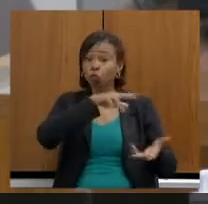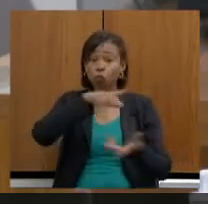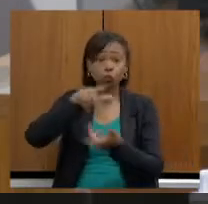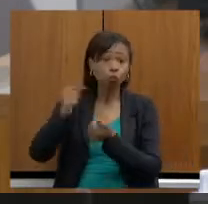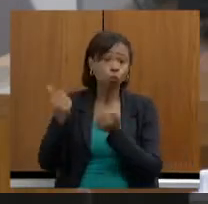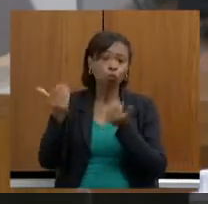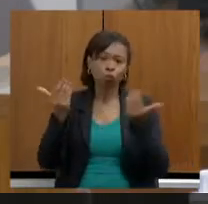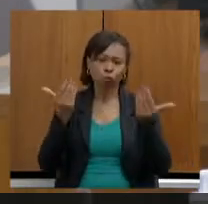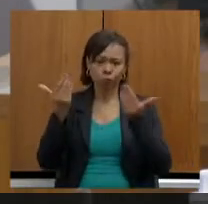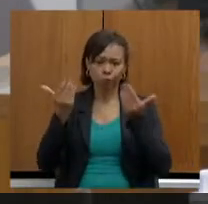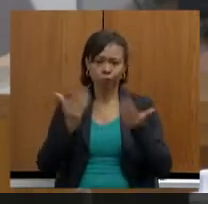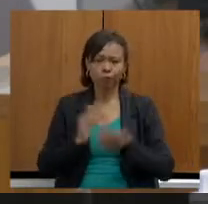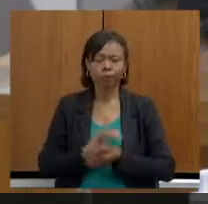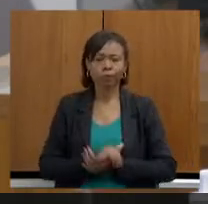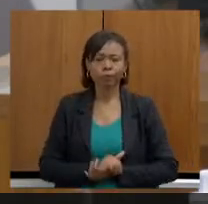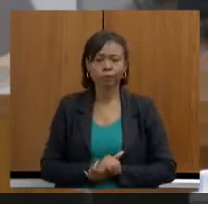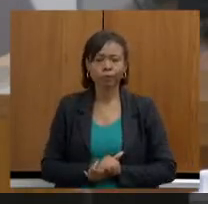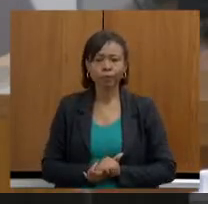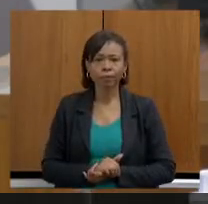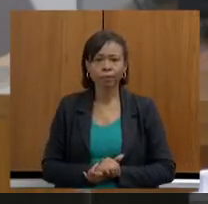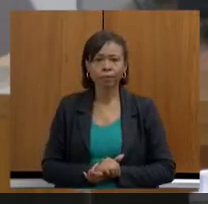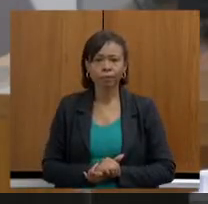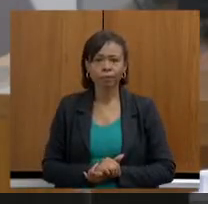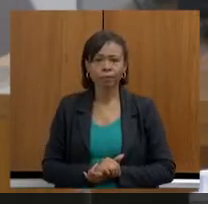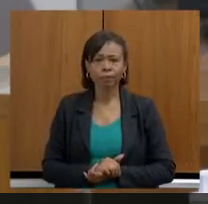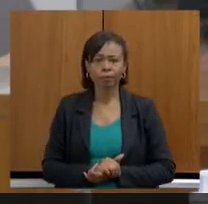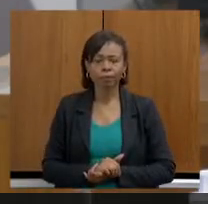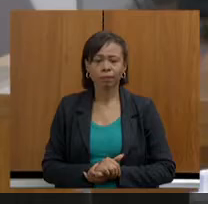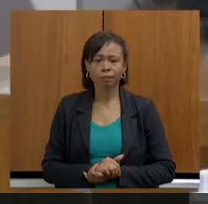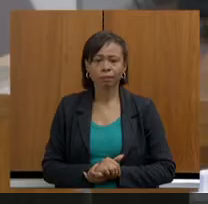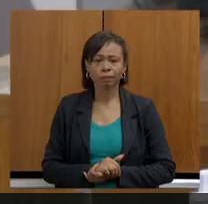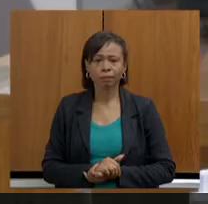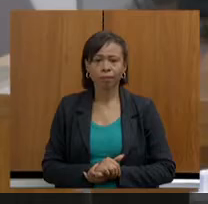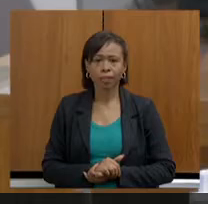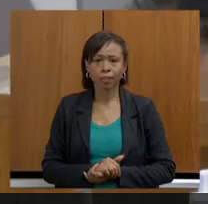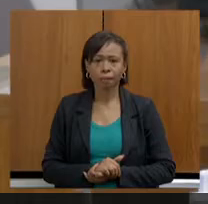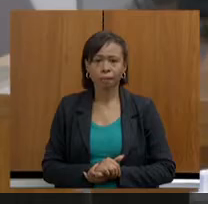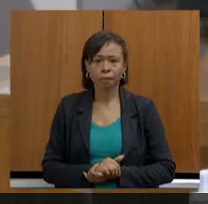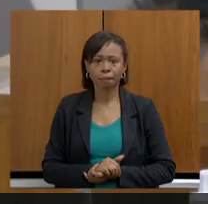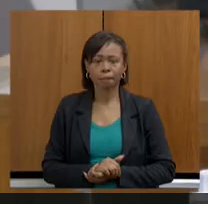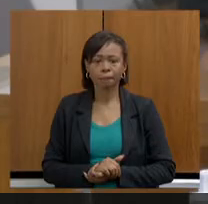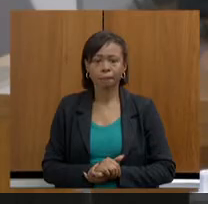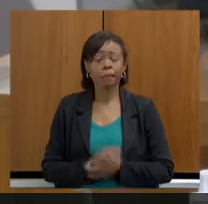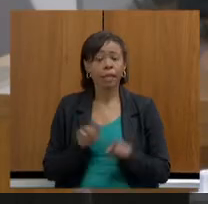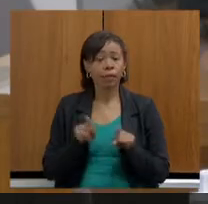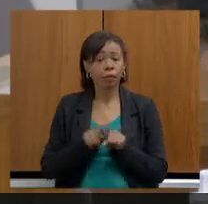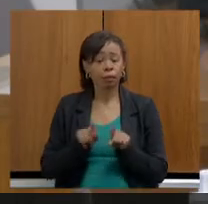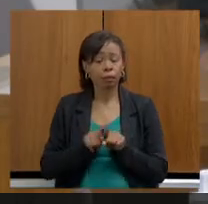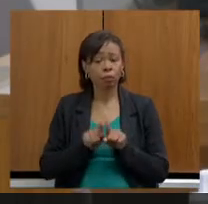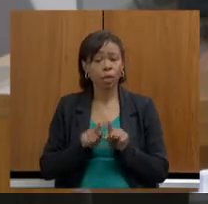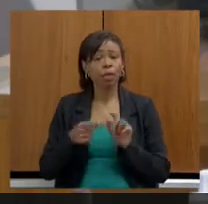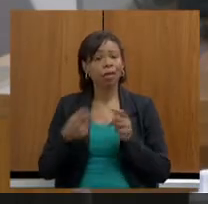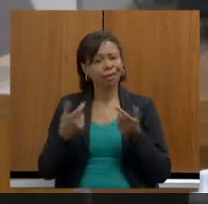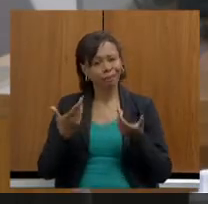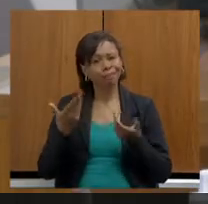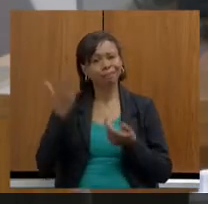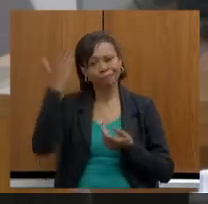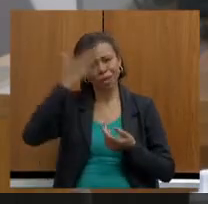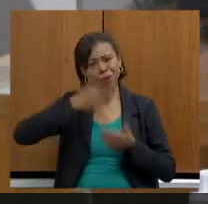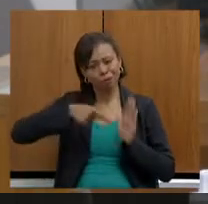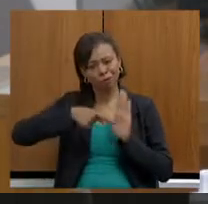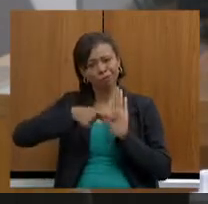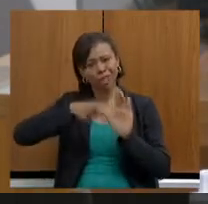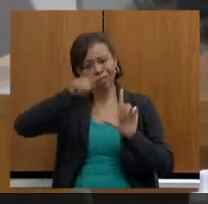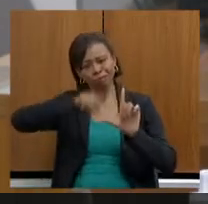educação E mais uma vez finalizando aqui não poderia deixar de trazer um indicador finalístico que